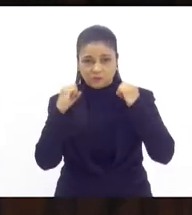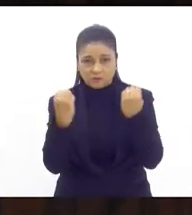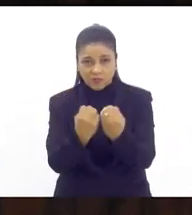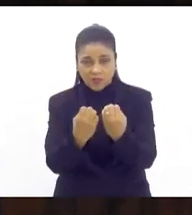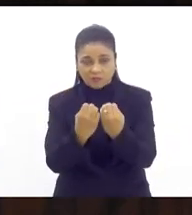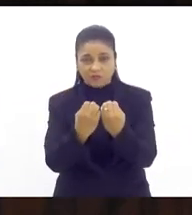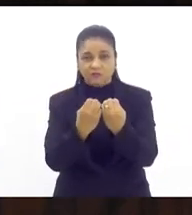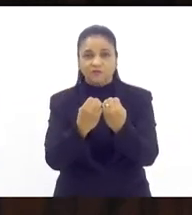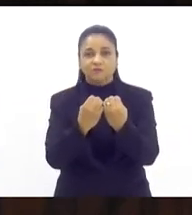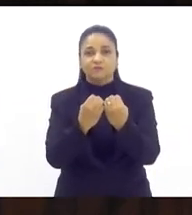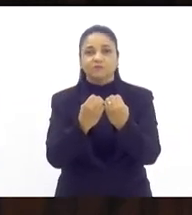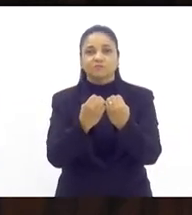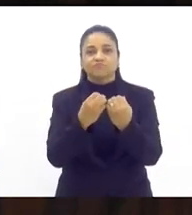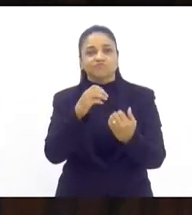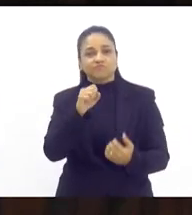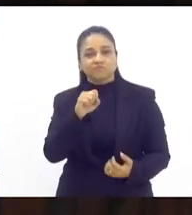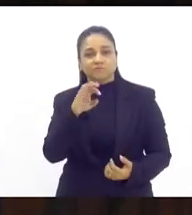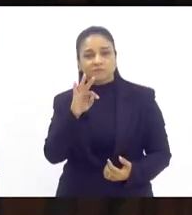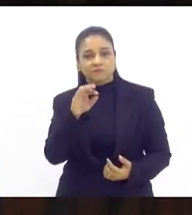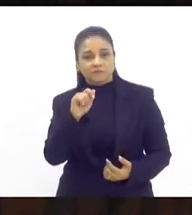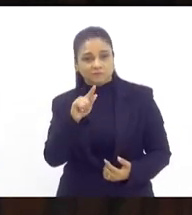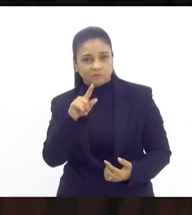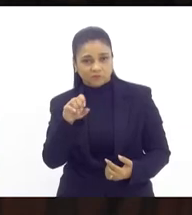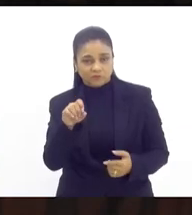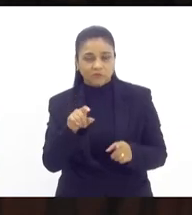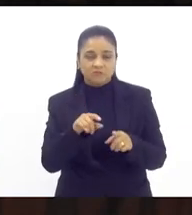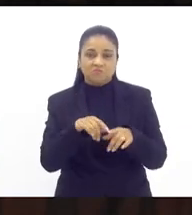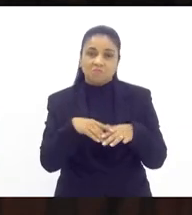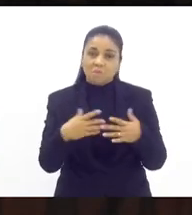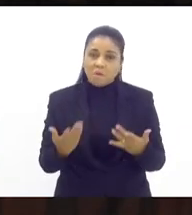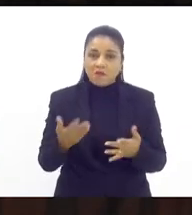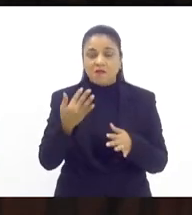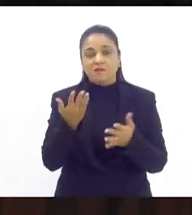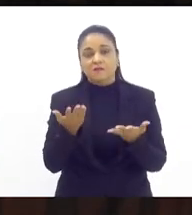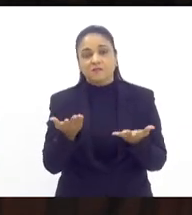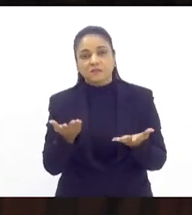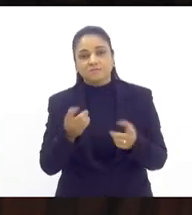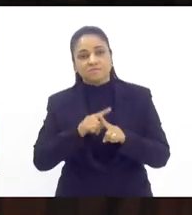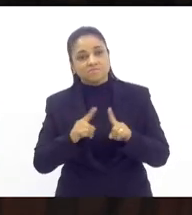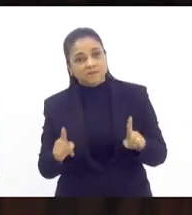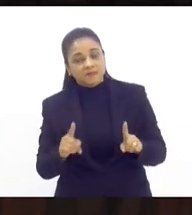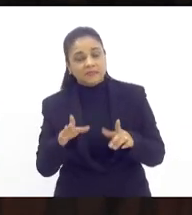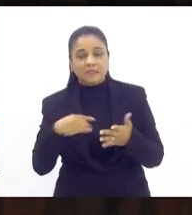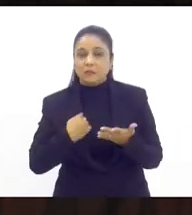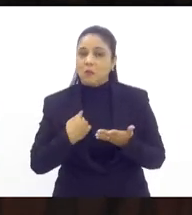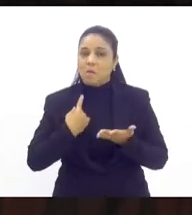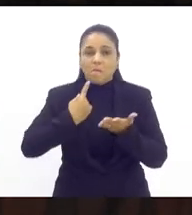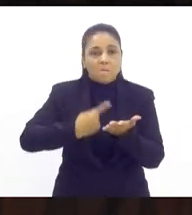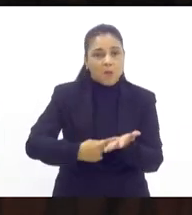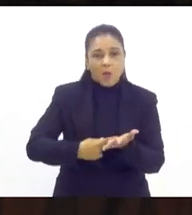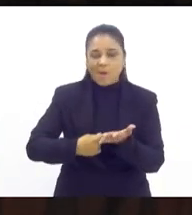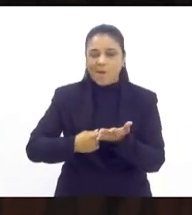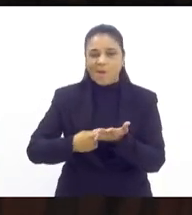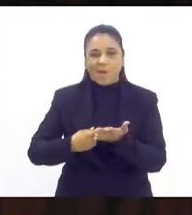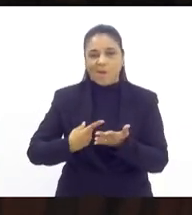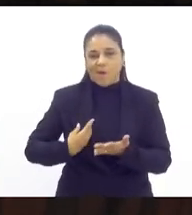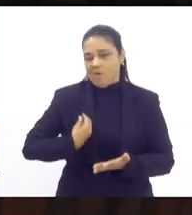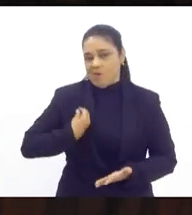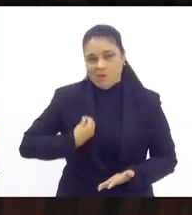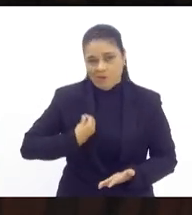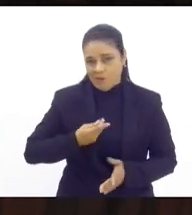mas infelizmente nós não estamos com eles não marcaram presencialmente estariam falando